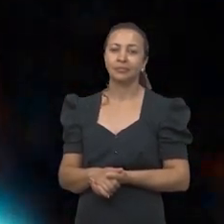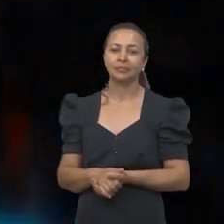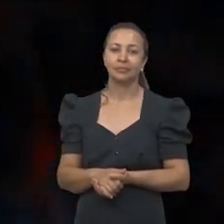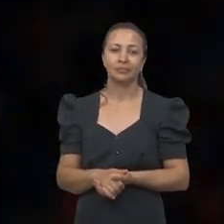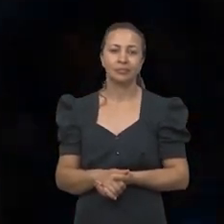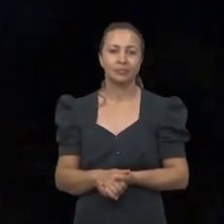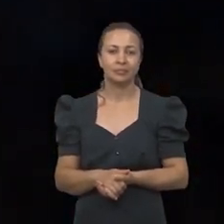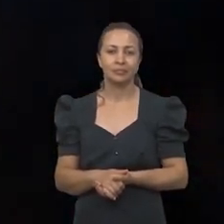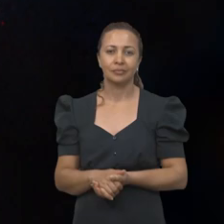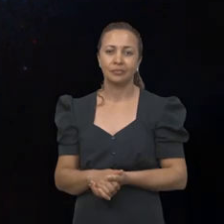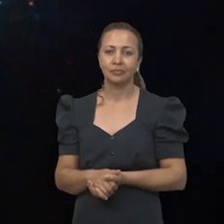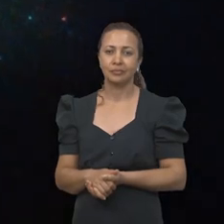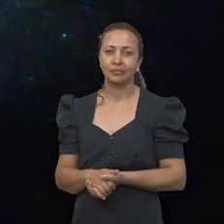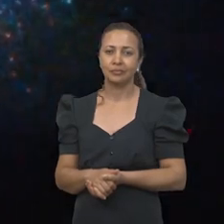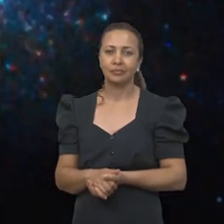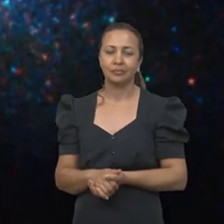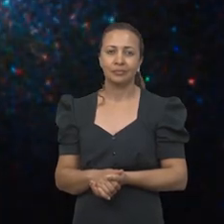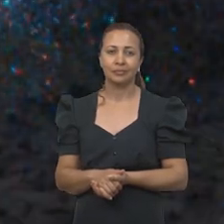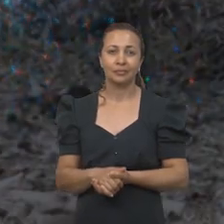bom